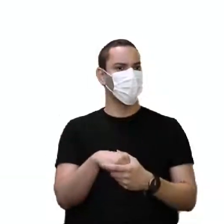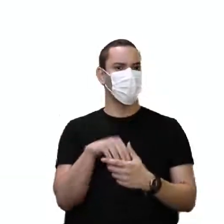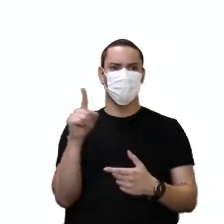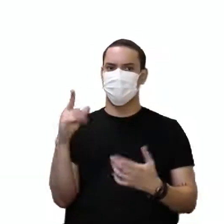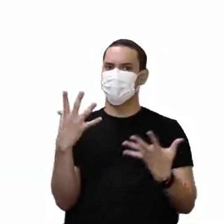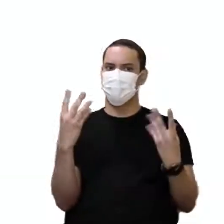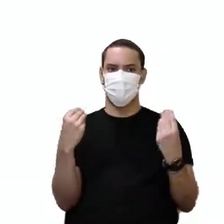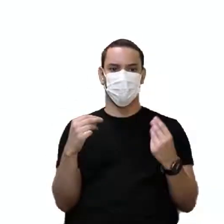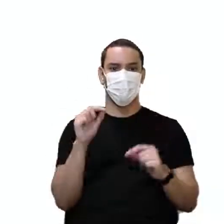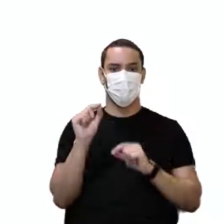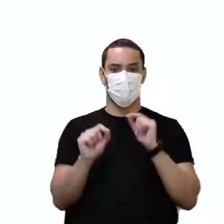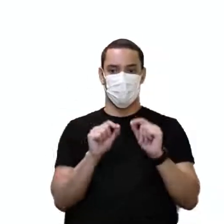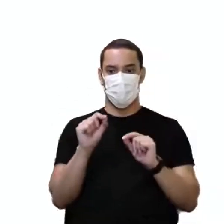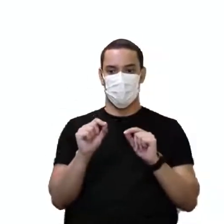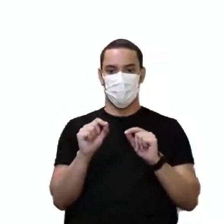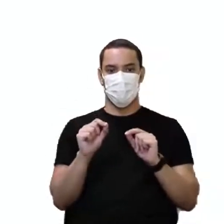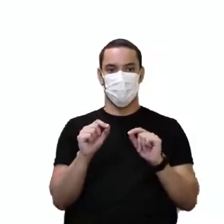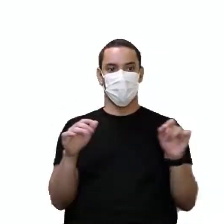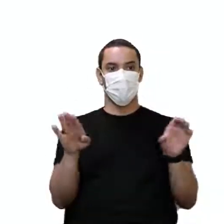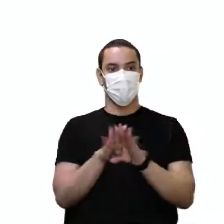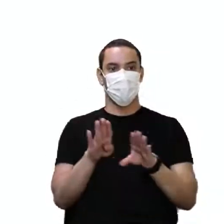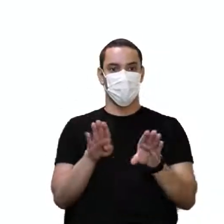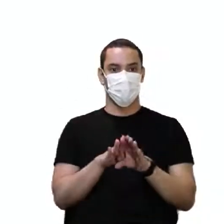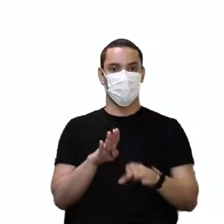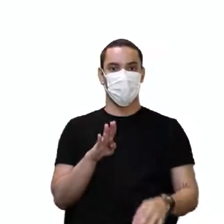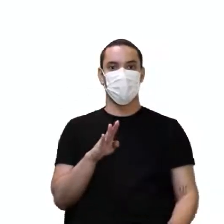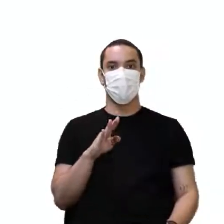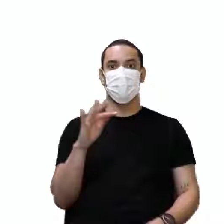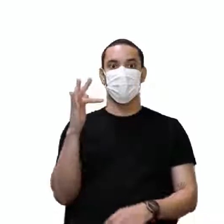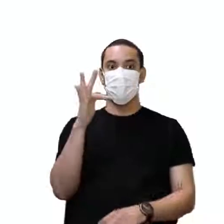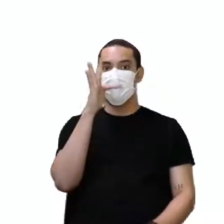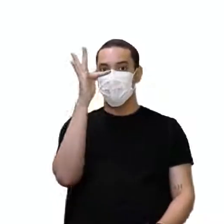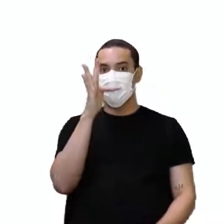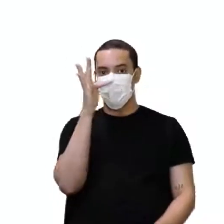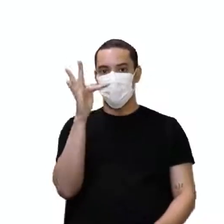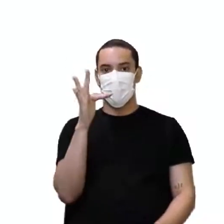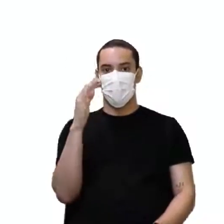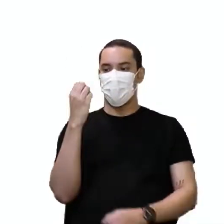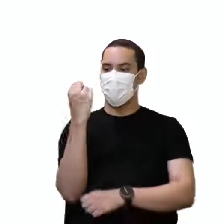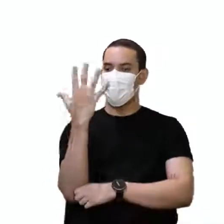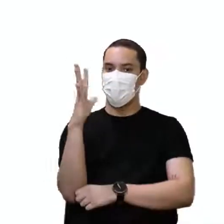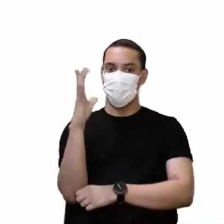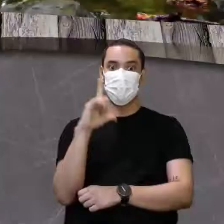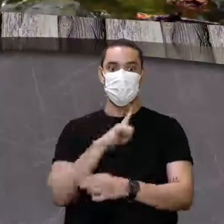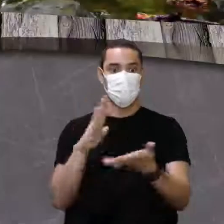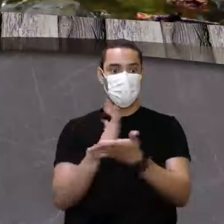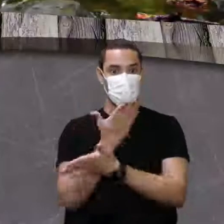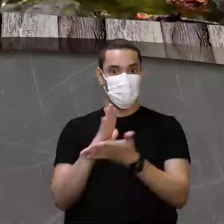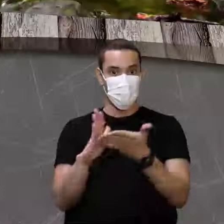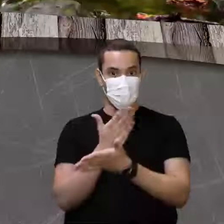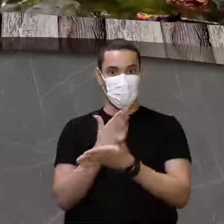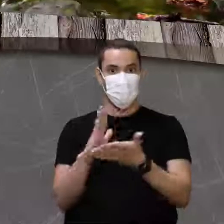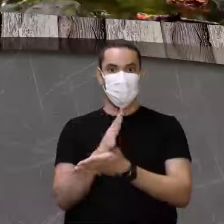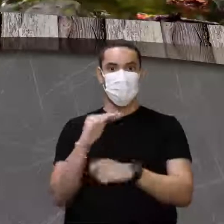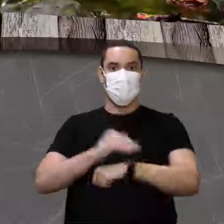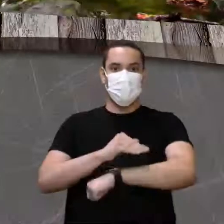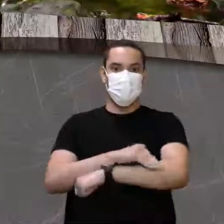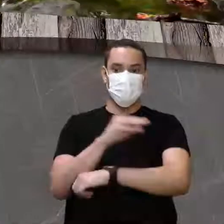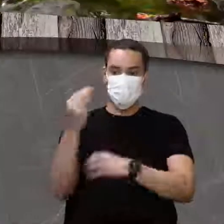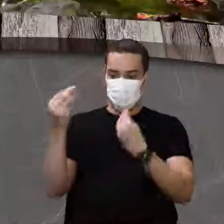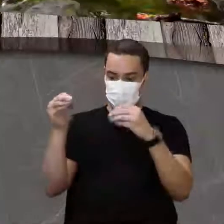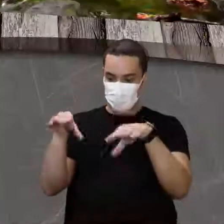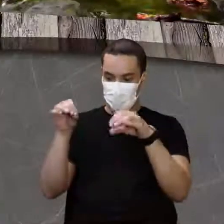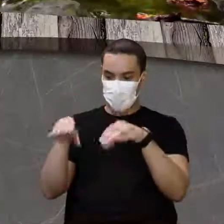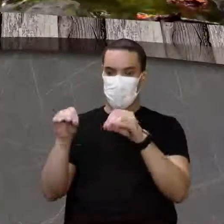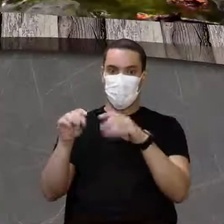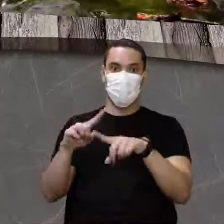são extremamente... Até em bromélias, quando acumula água, tem sapinhos que colocam os seus ovinhos ali, os